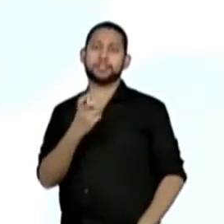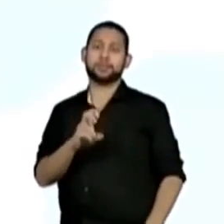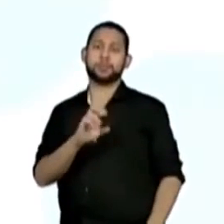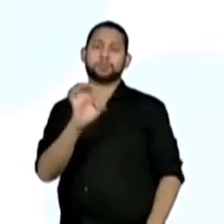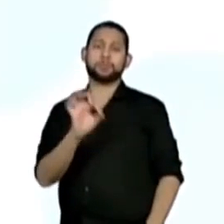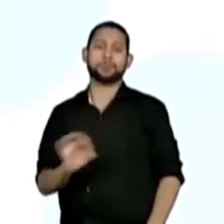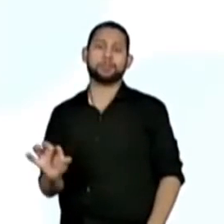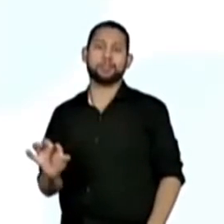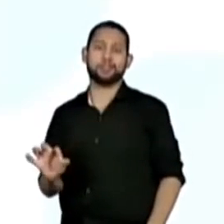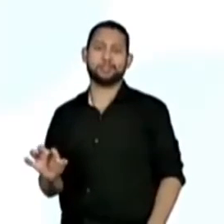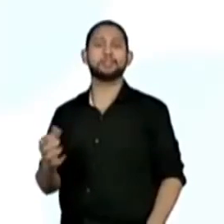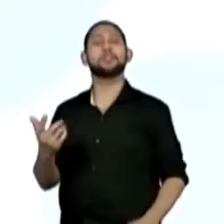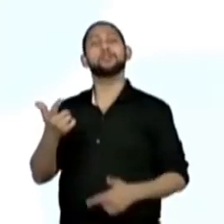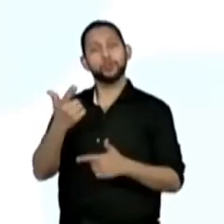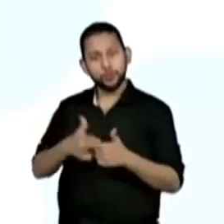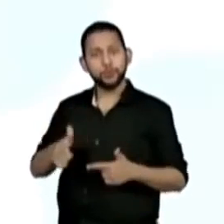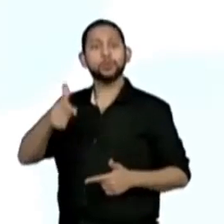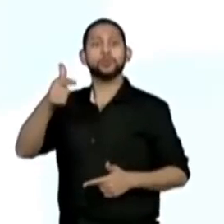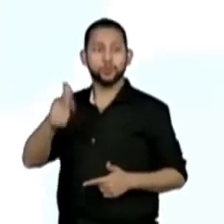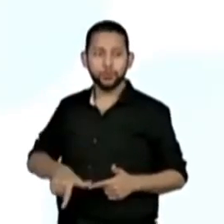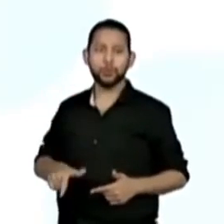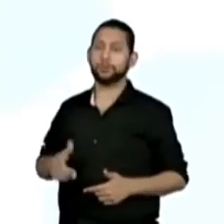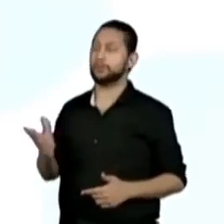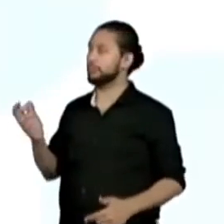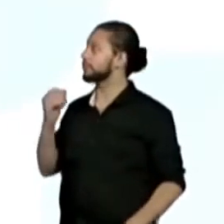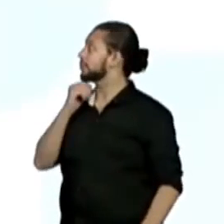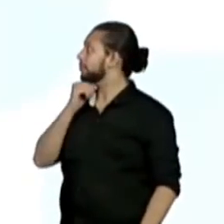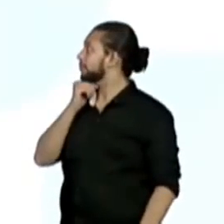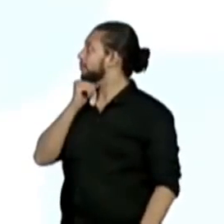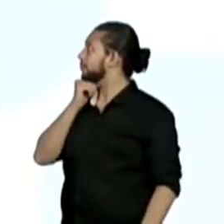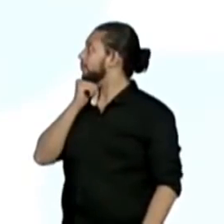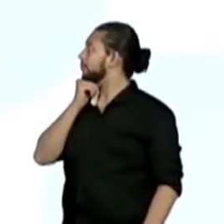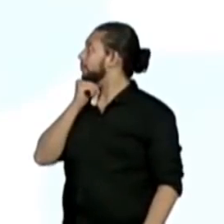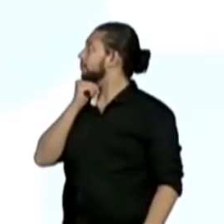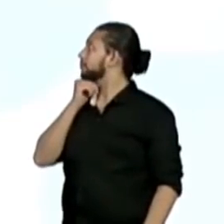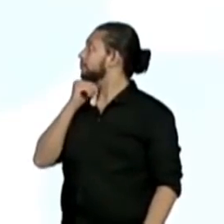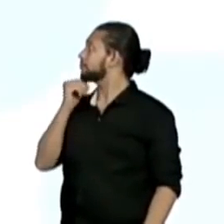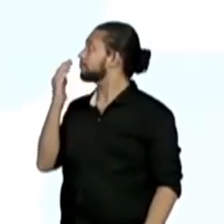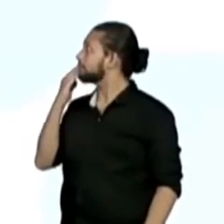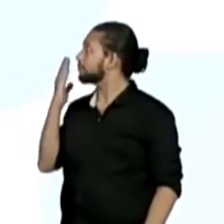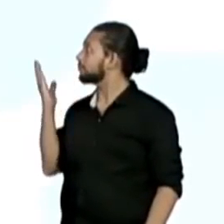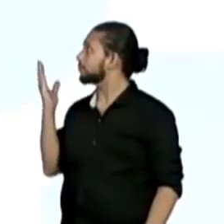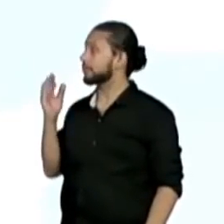R 50 que é R 50 di 2